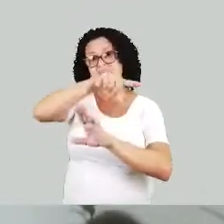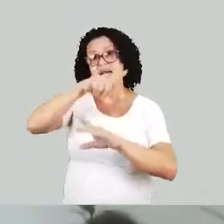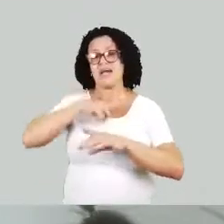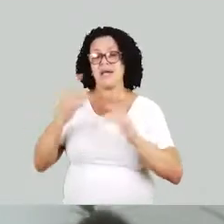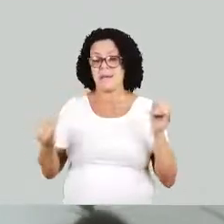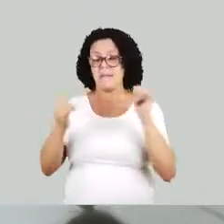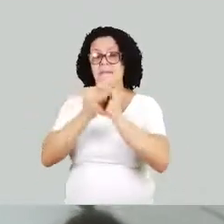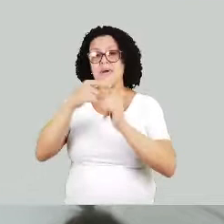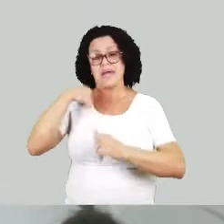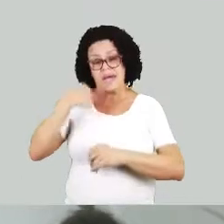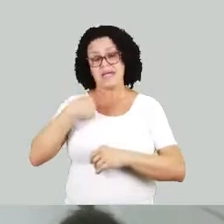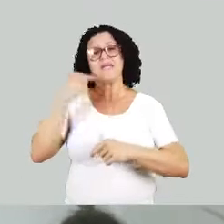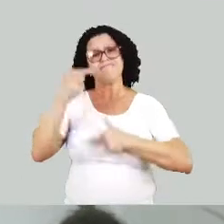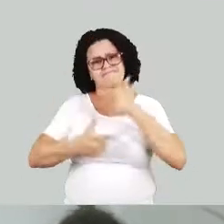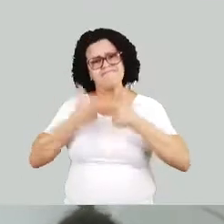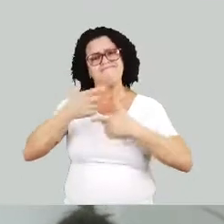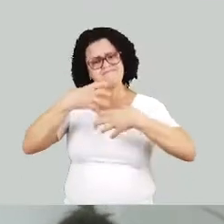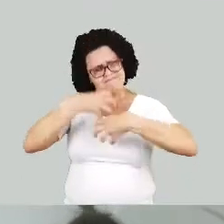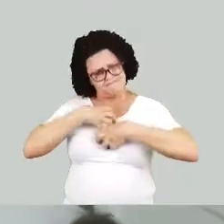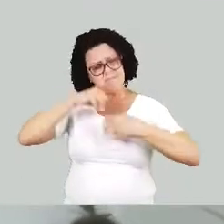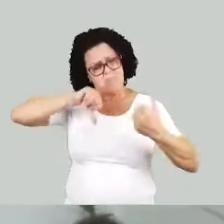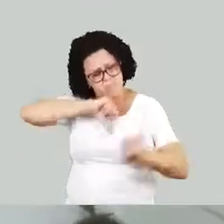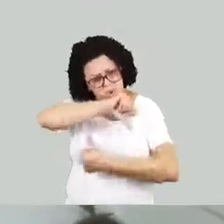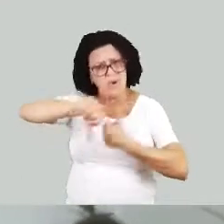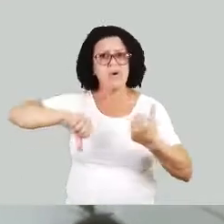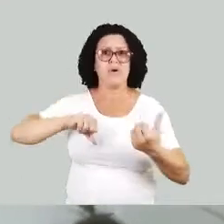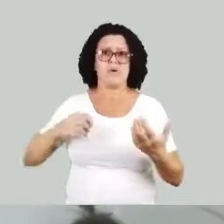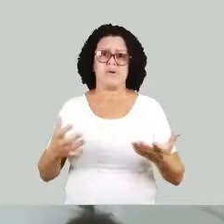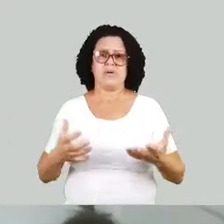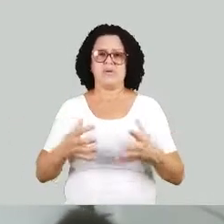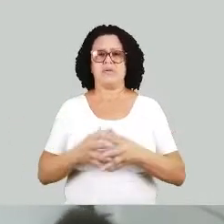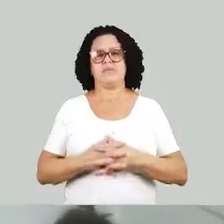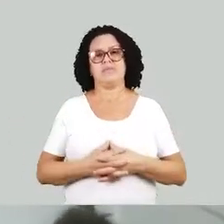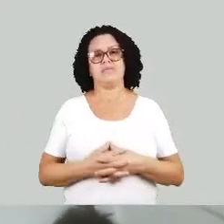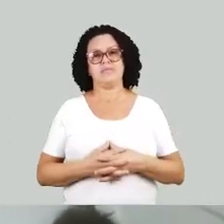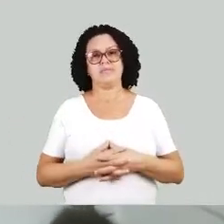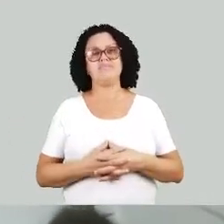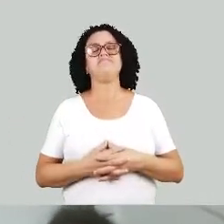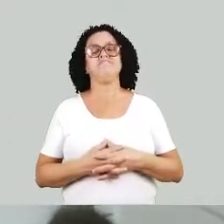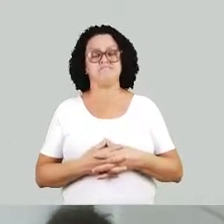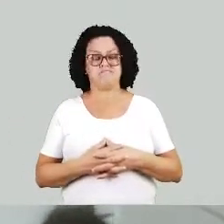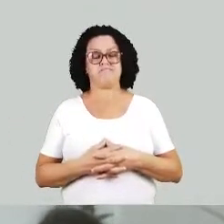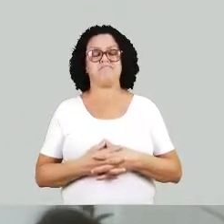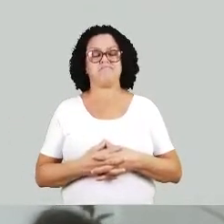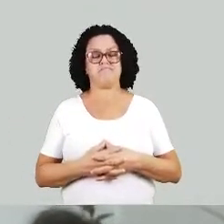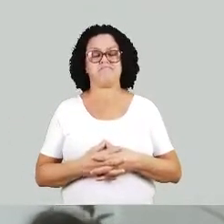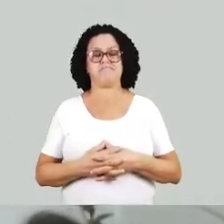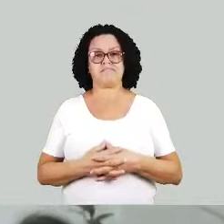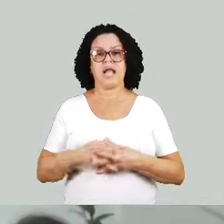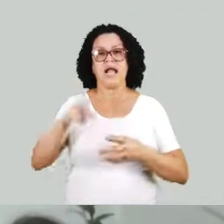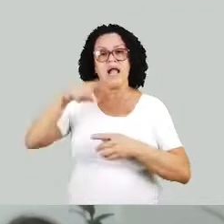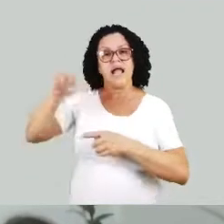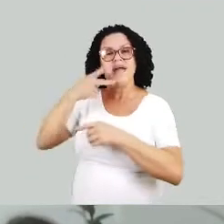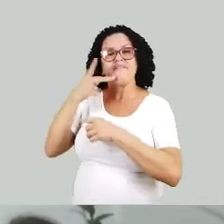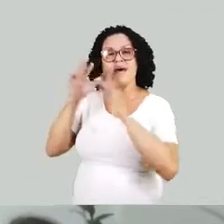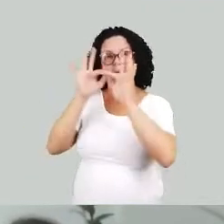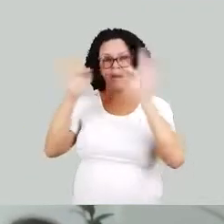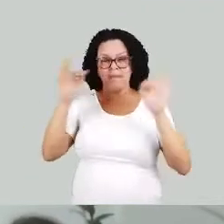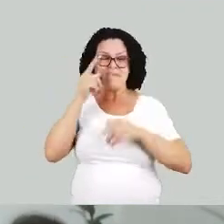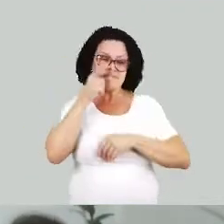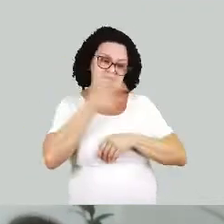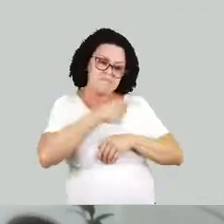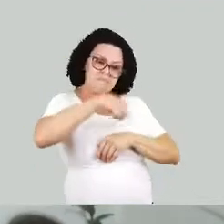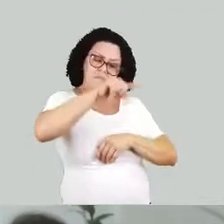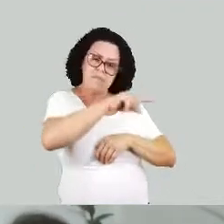o nosso perdão, para que a gente possa trabalhar esse perdão, né? Jung, ele dizia assim, essa frase é muito